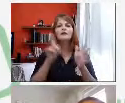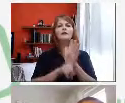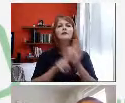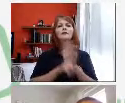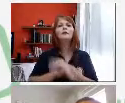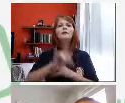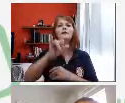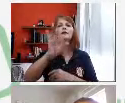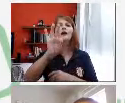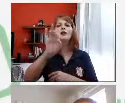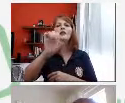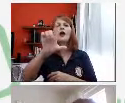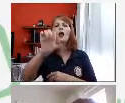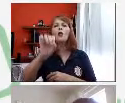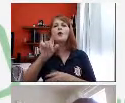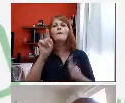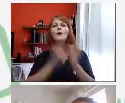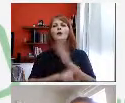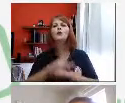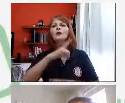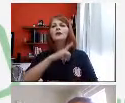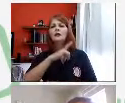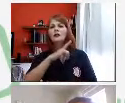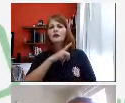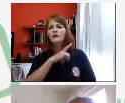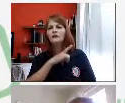Ítalo, viu, Silvia?